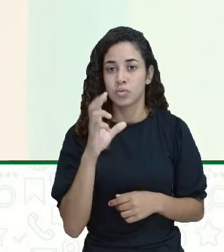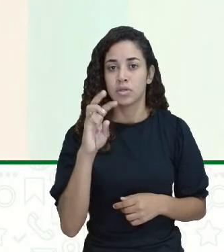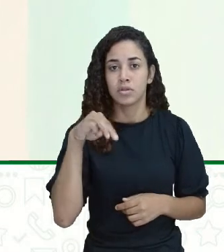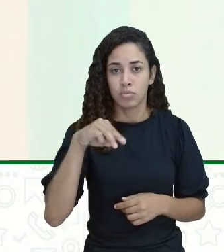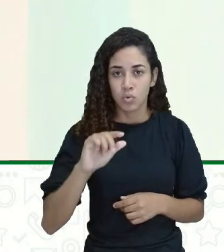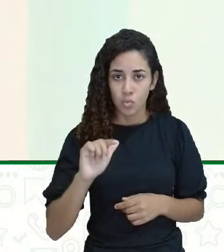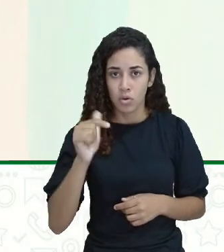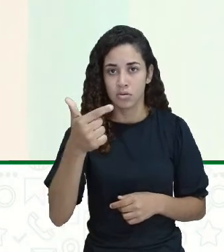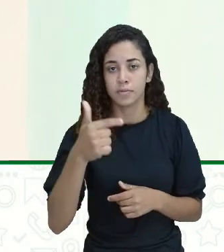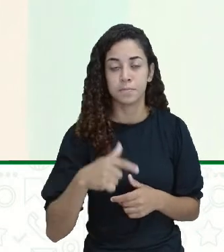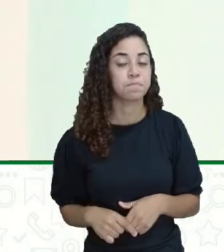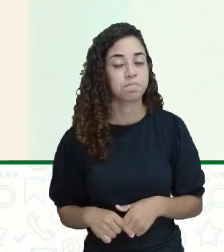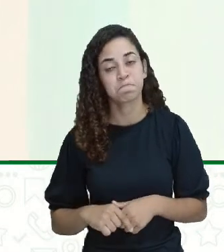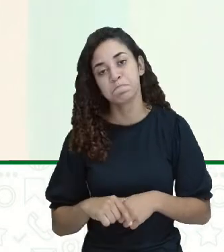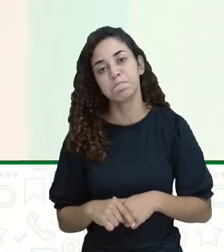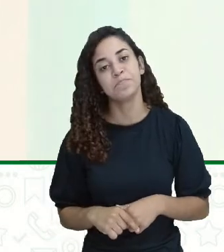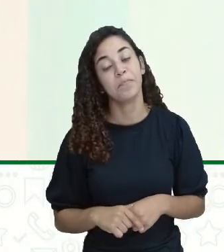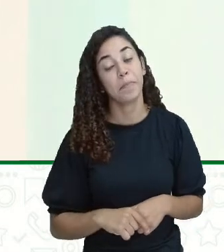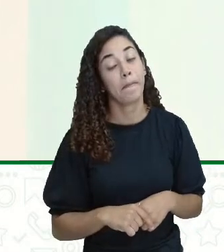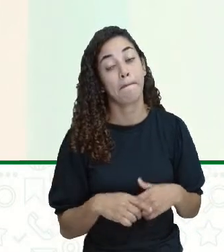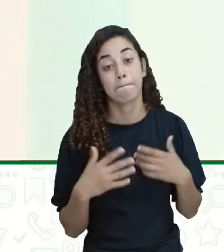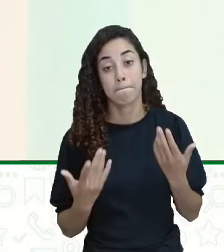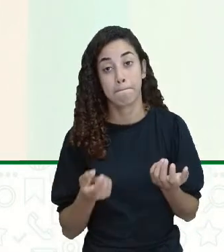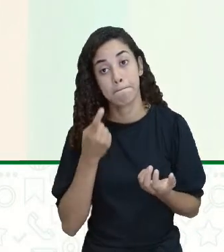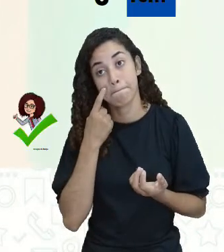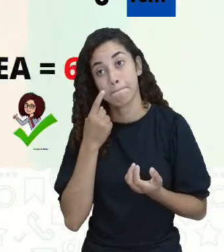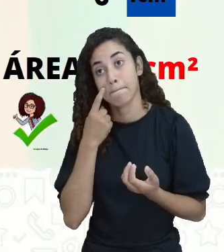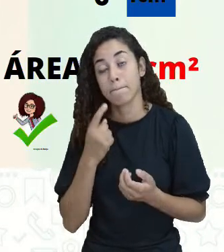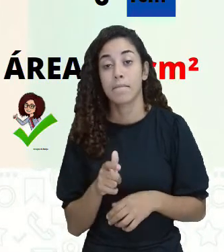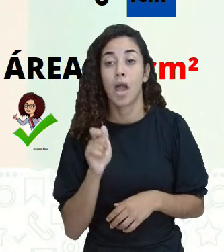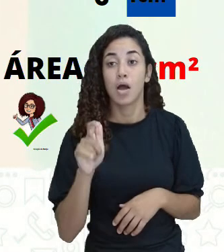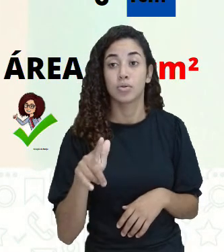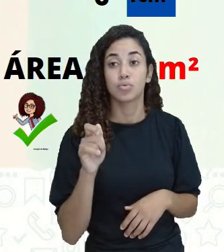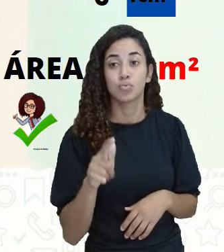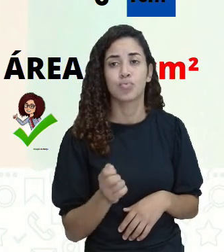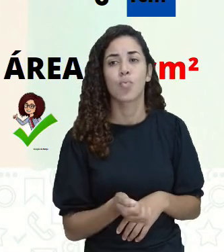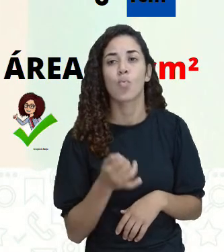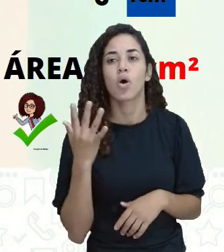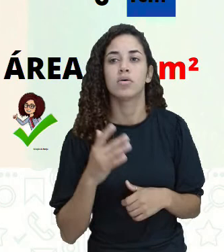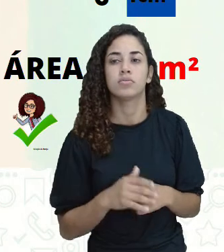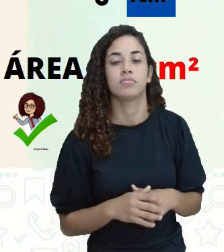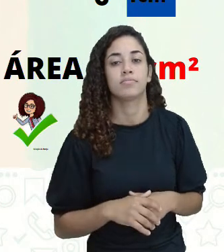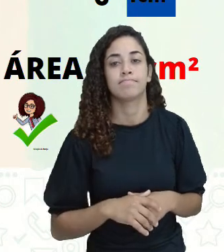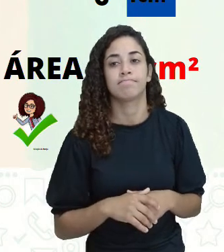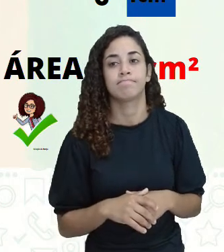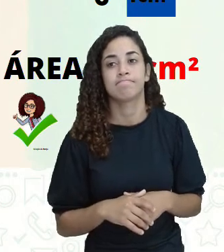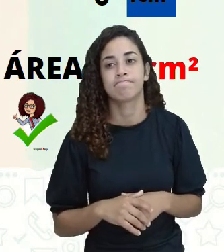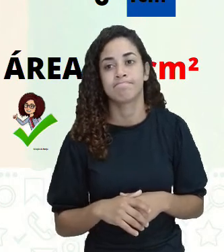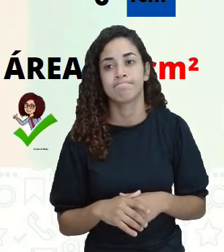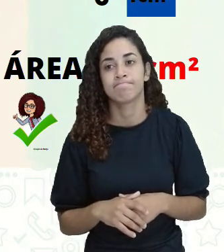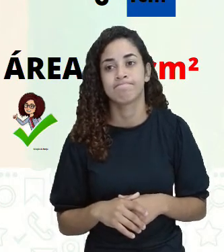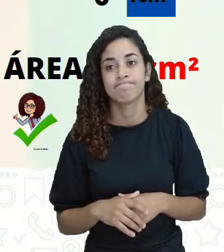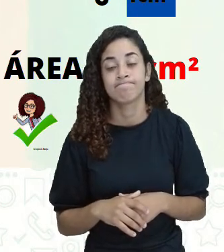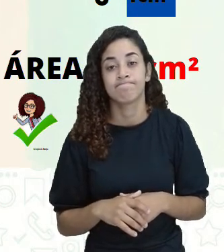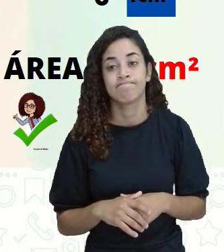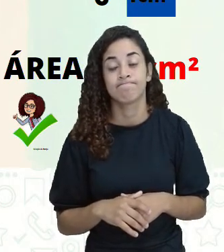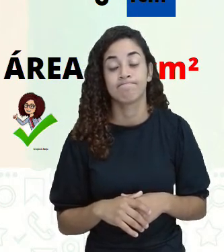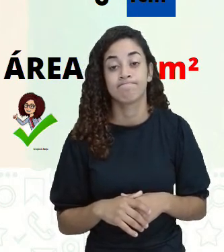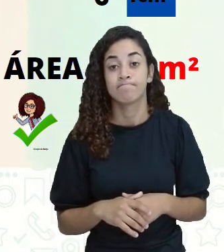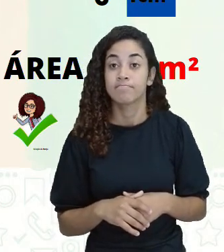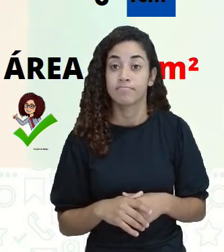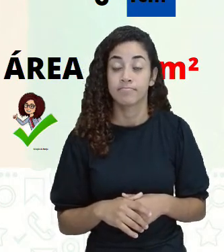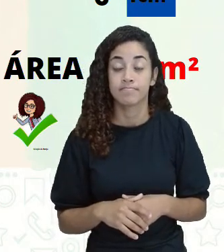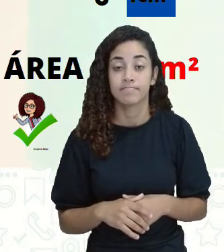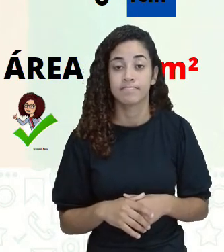1 centímetro quadrado, tá? Então vamos ver o azul, qual é a medida que ele tem.